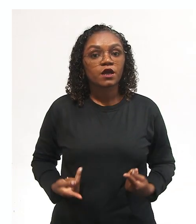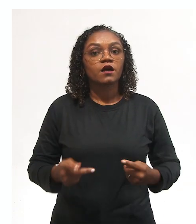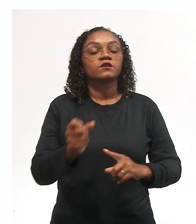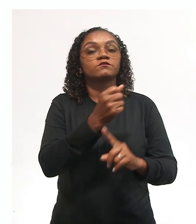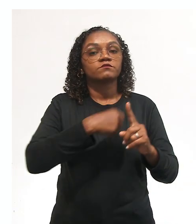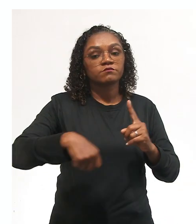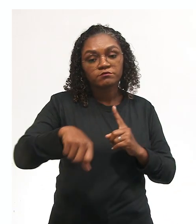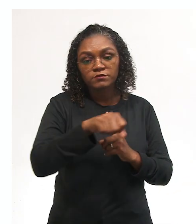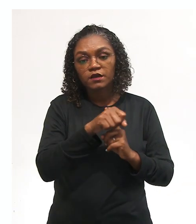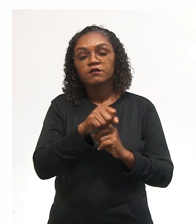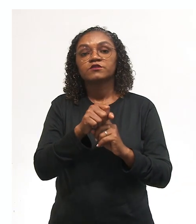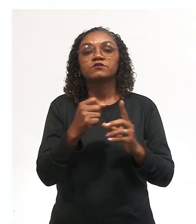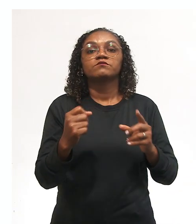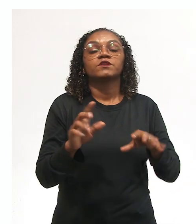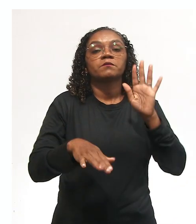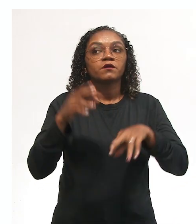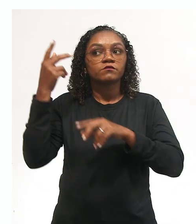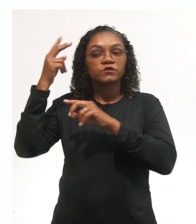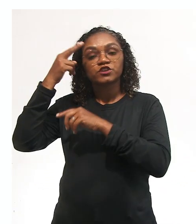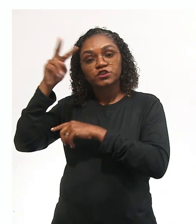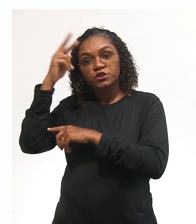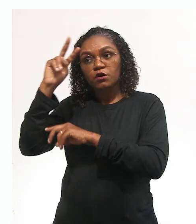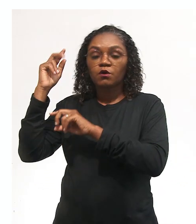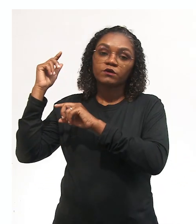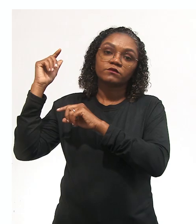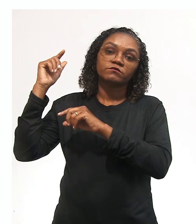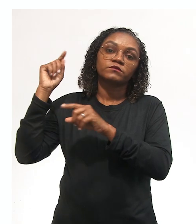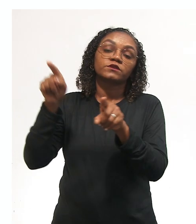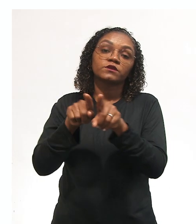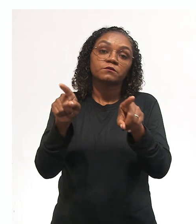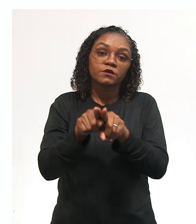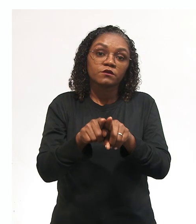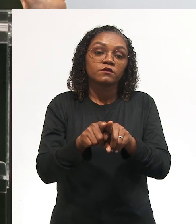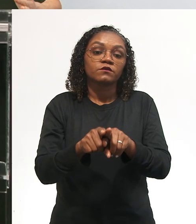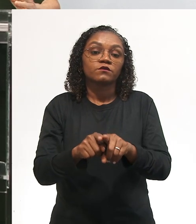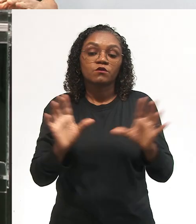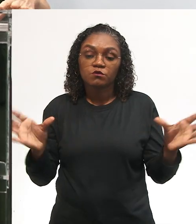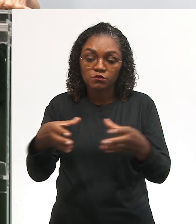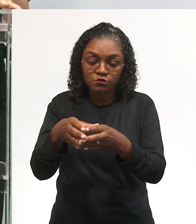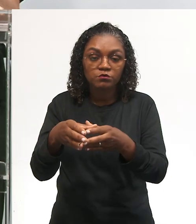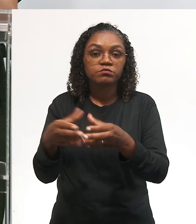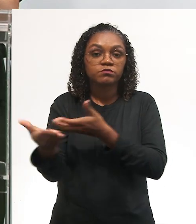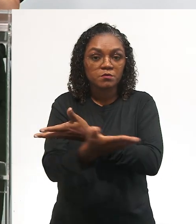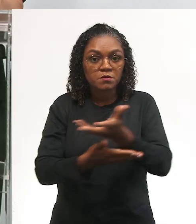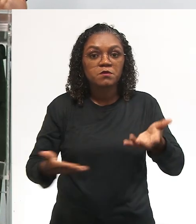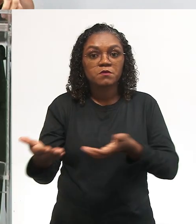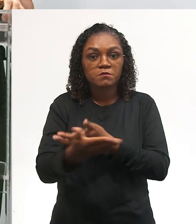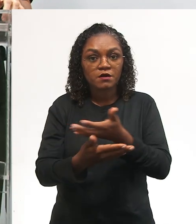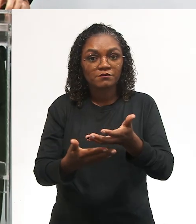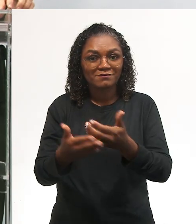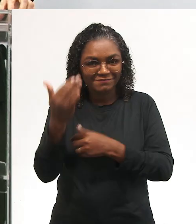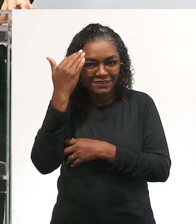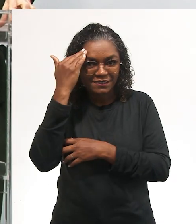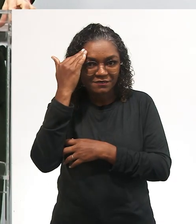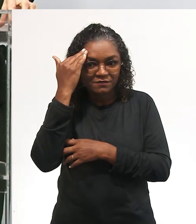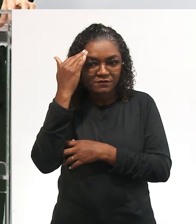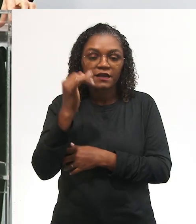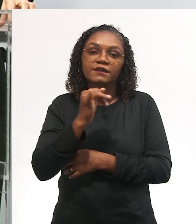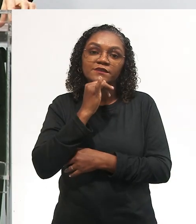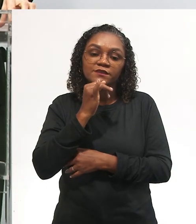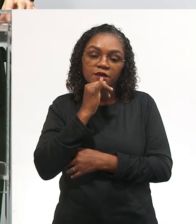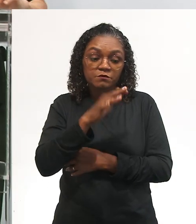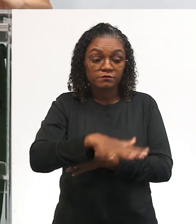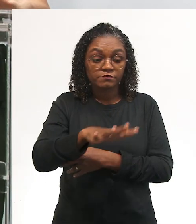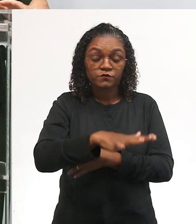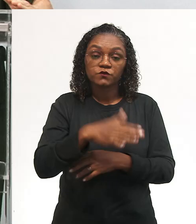produzida, histórica e coletivamente pelo conjunto de homens. Saviani, ele vai trazer a contribuição do trabalho como